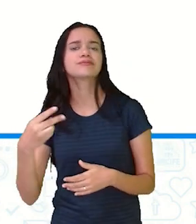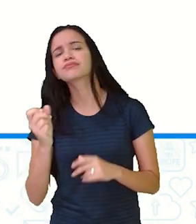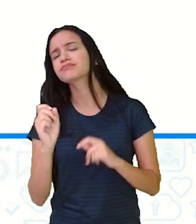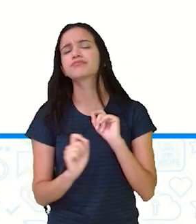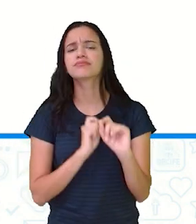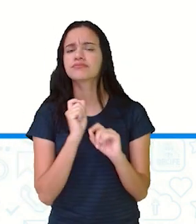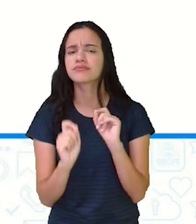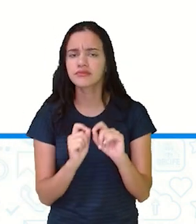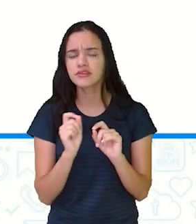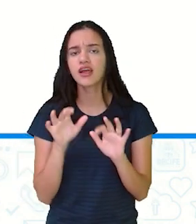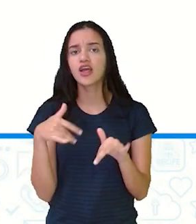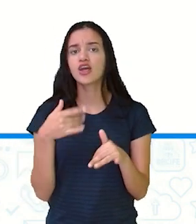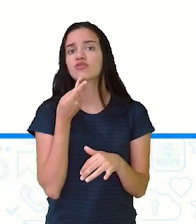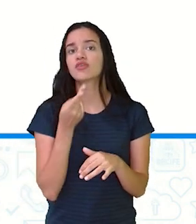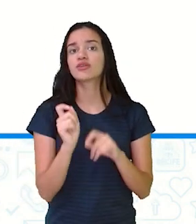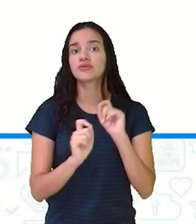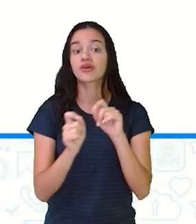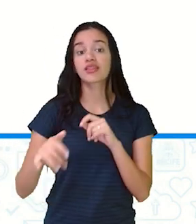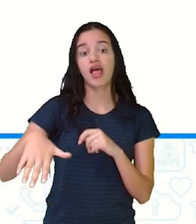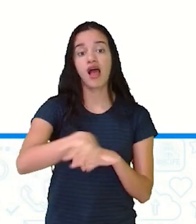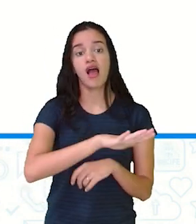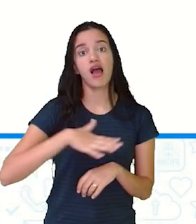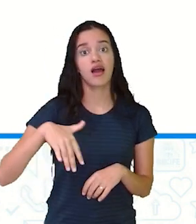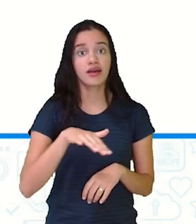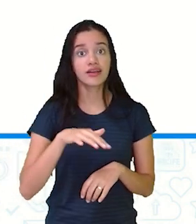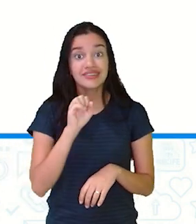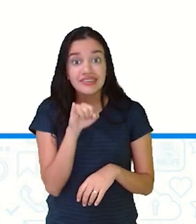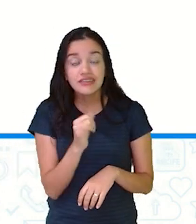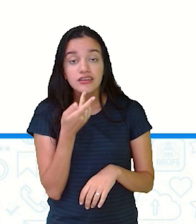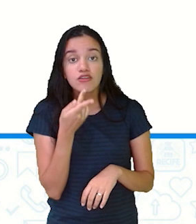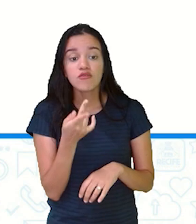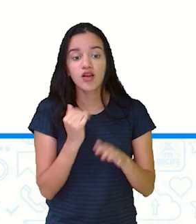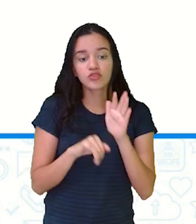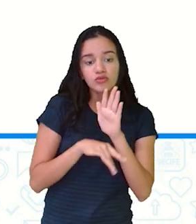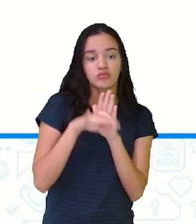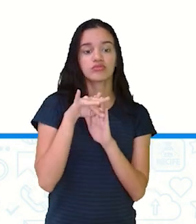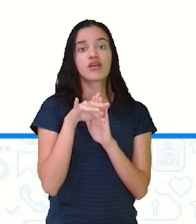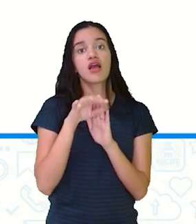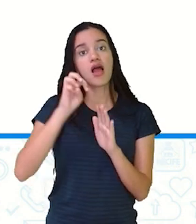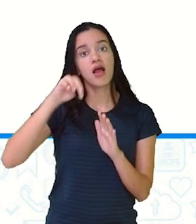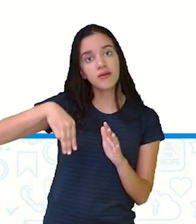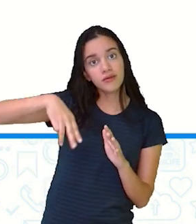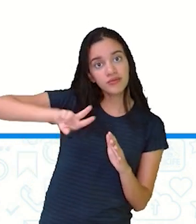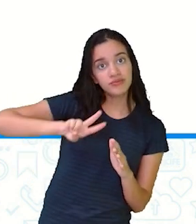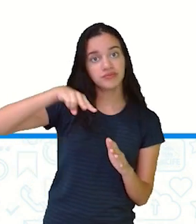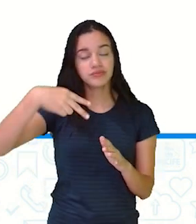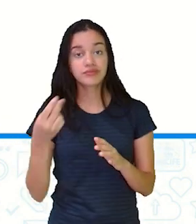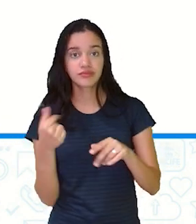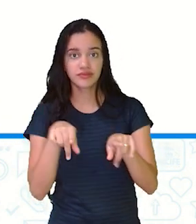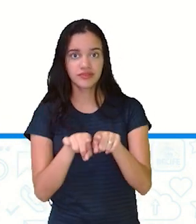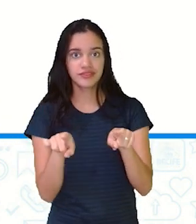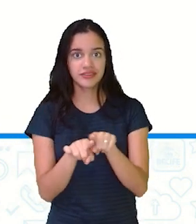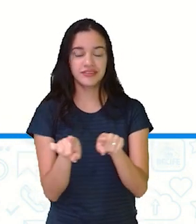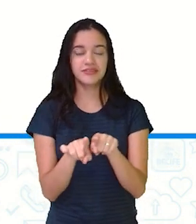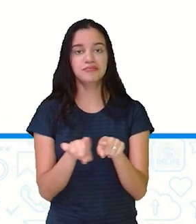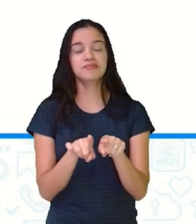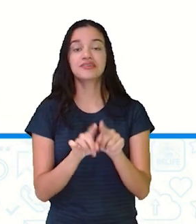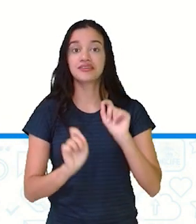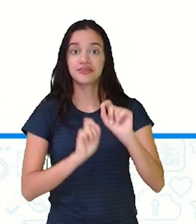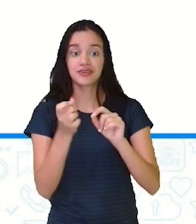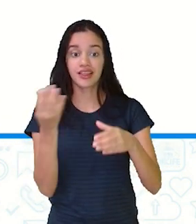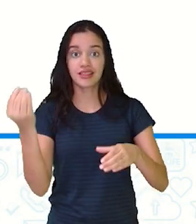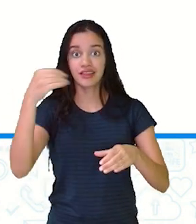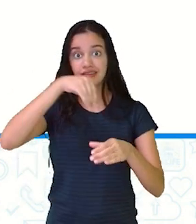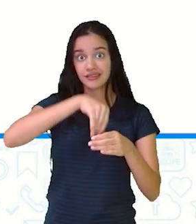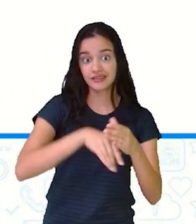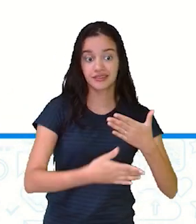ao quadrado, eu estou falando de área. Se eu falo de volume, metro cúbico. Inclusive, esse metro cúbico ele está inserido